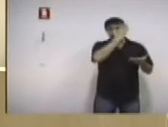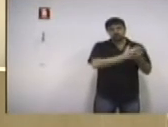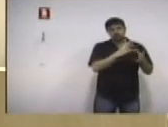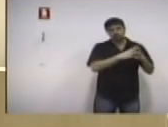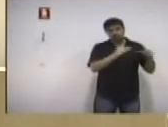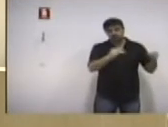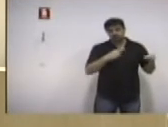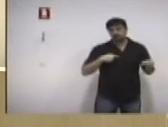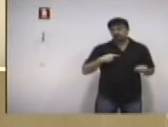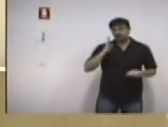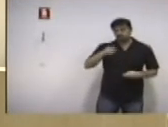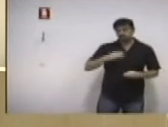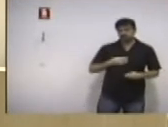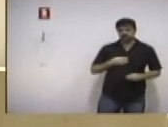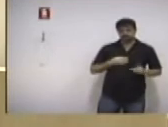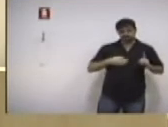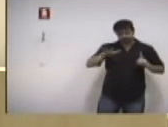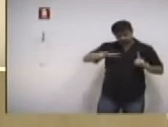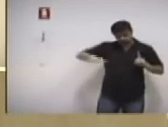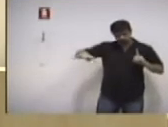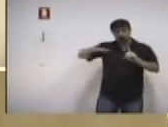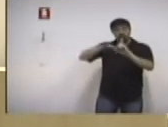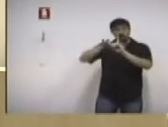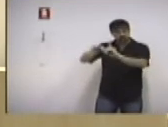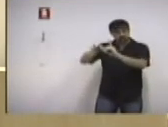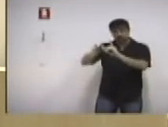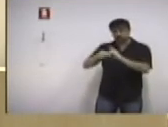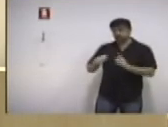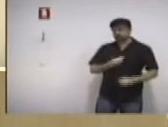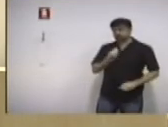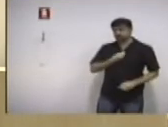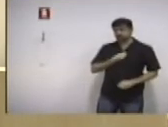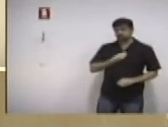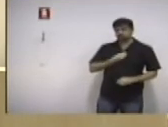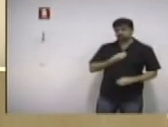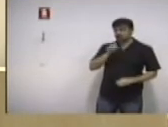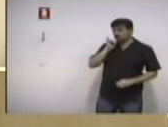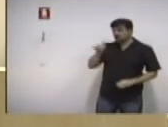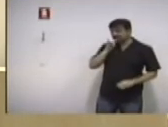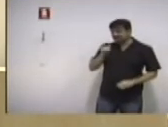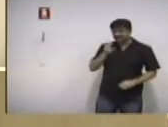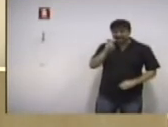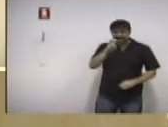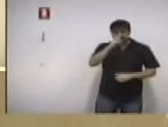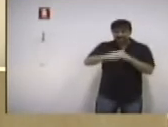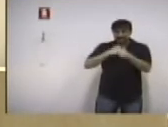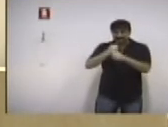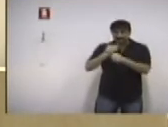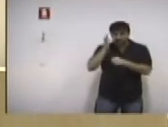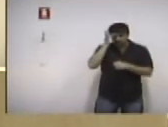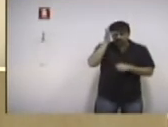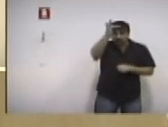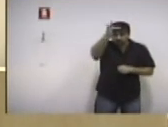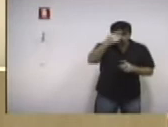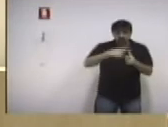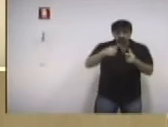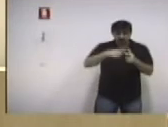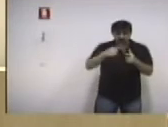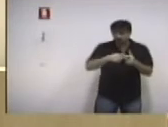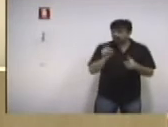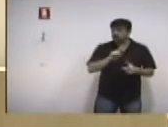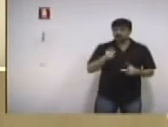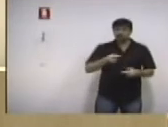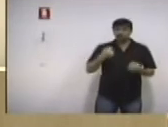Sabesp a necessidade de solucionar o de hoje e pensar no cinco anos depois então meu